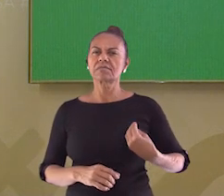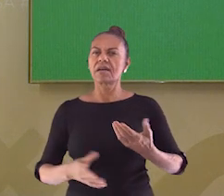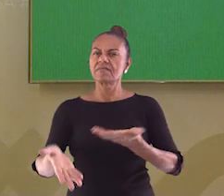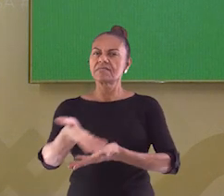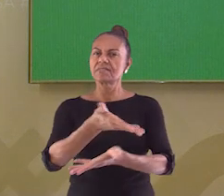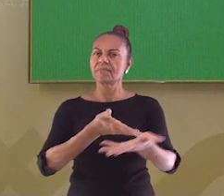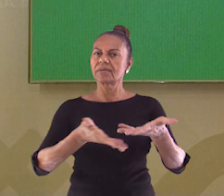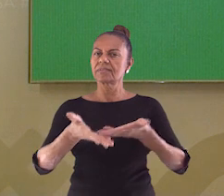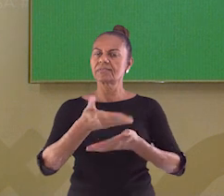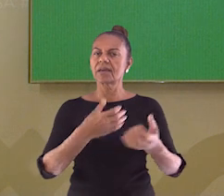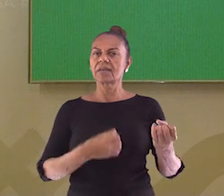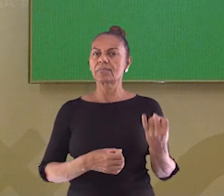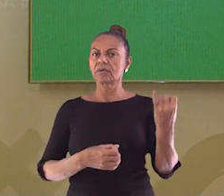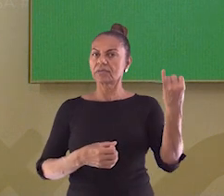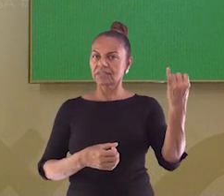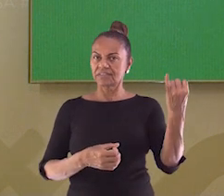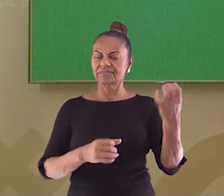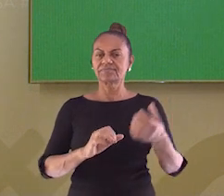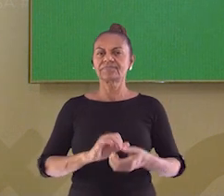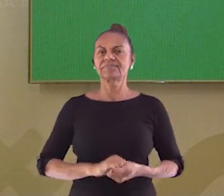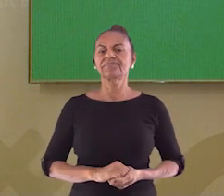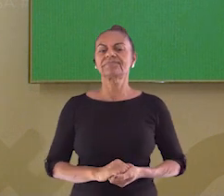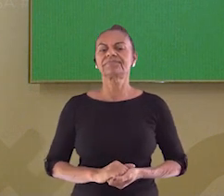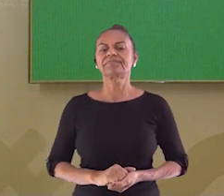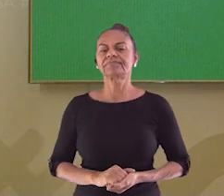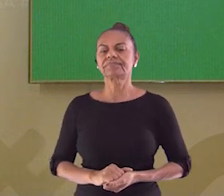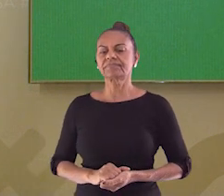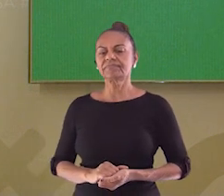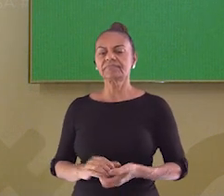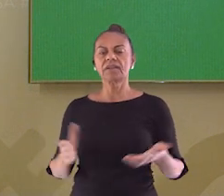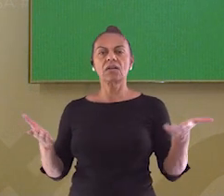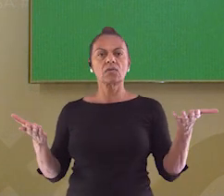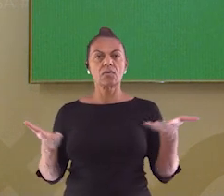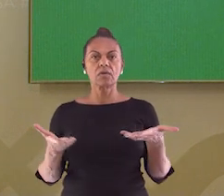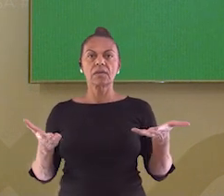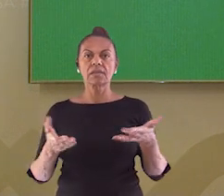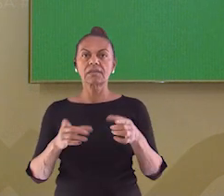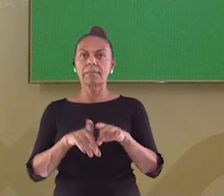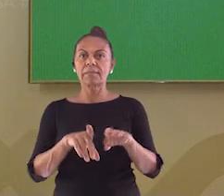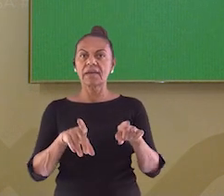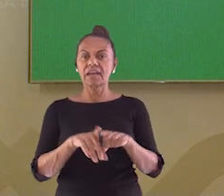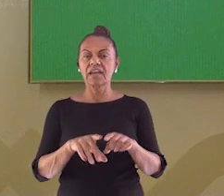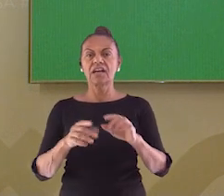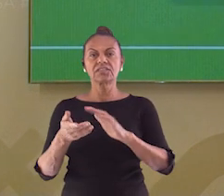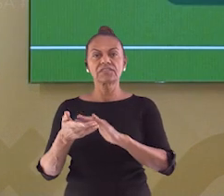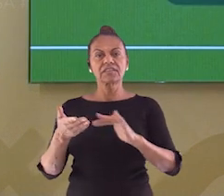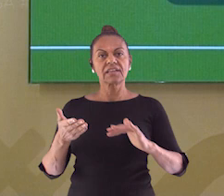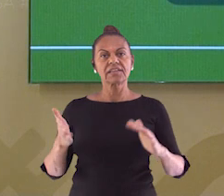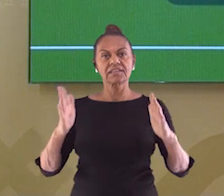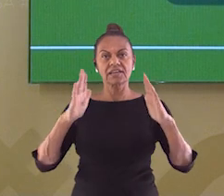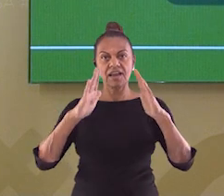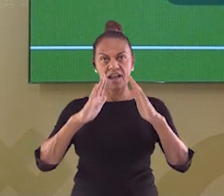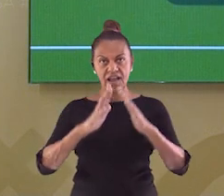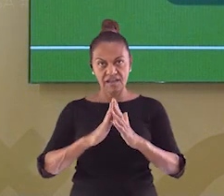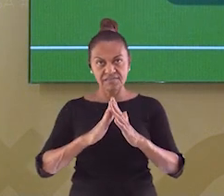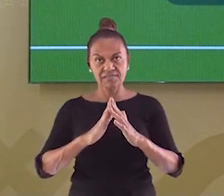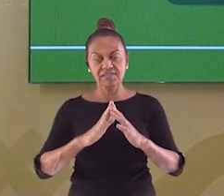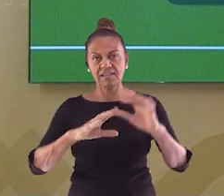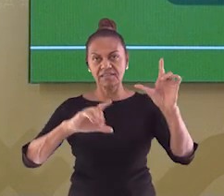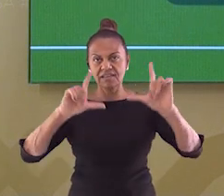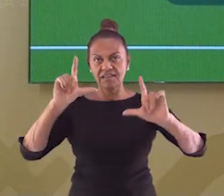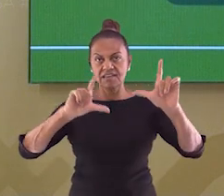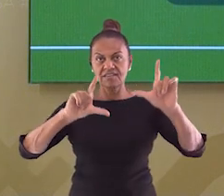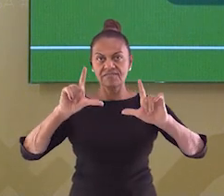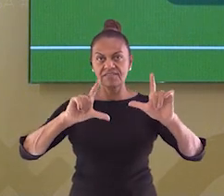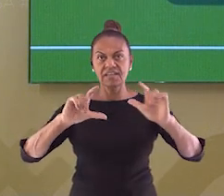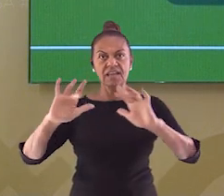ok? Então a sua participação é muito importante, eu quero ver o seu mapa mental aqui. E que tal acompanhar o Dever em Casa